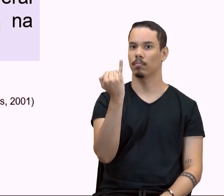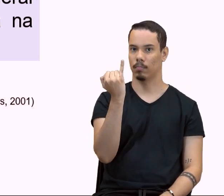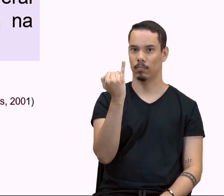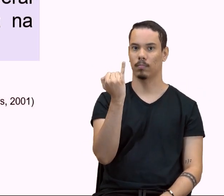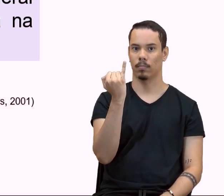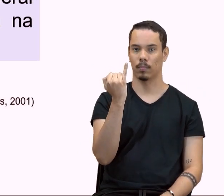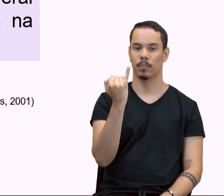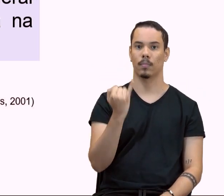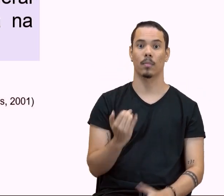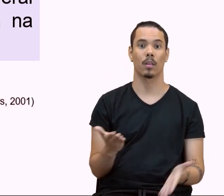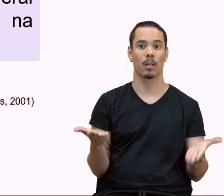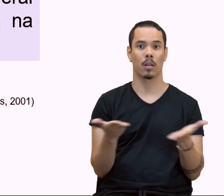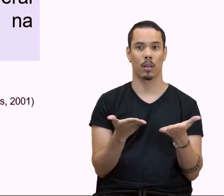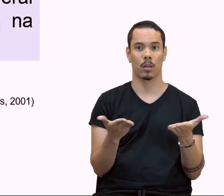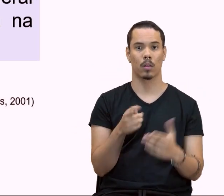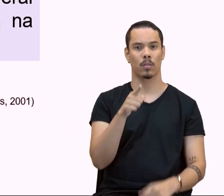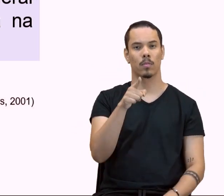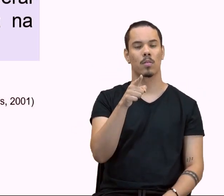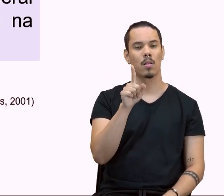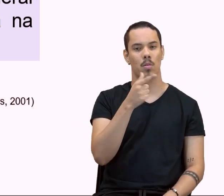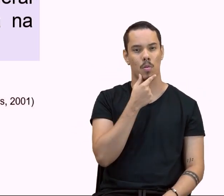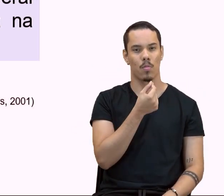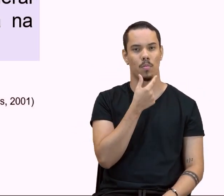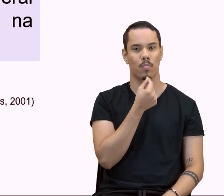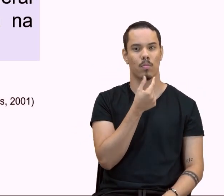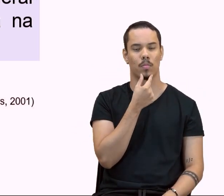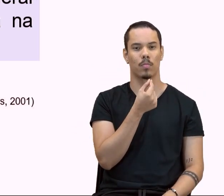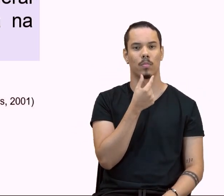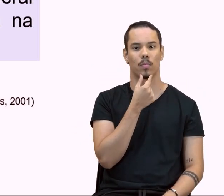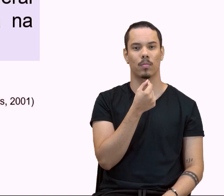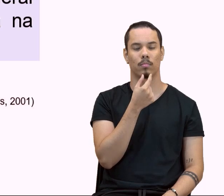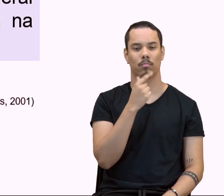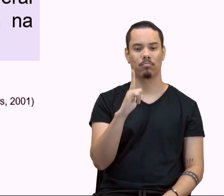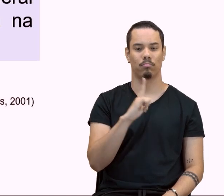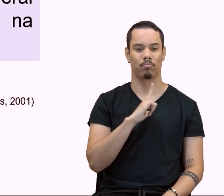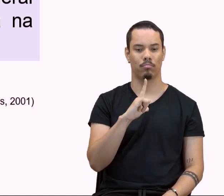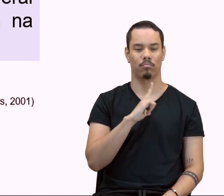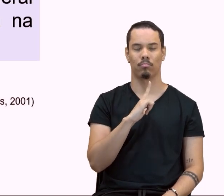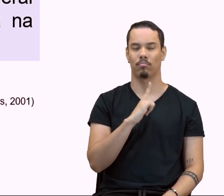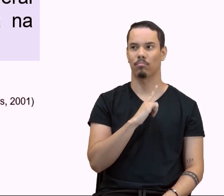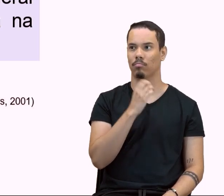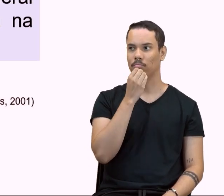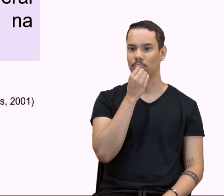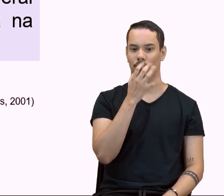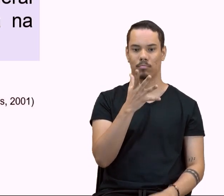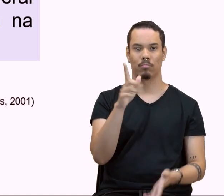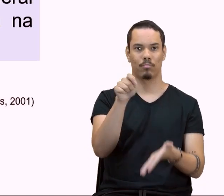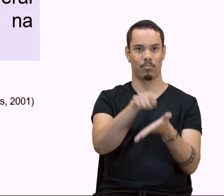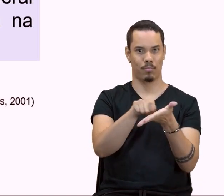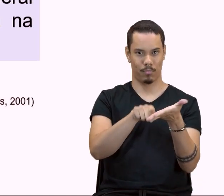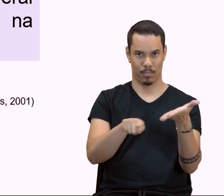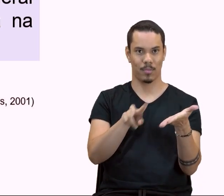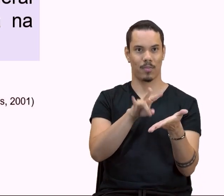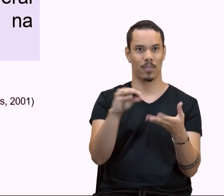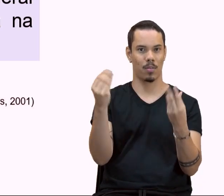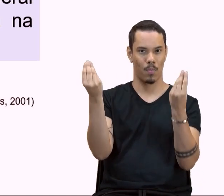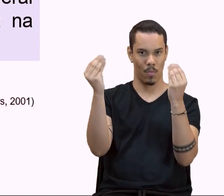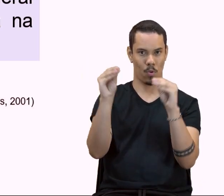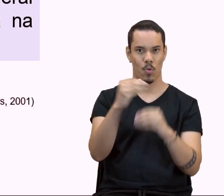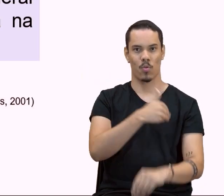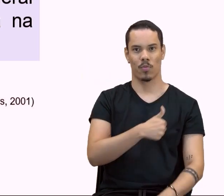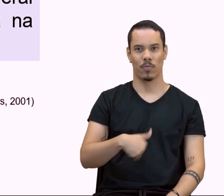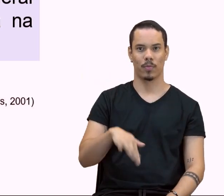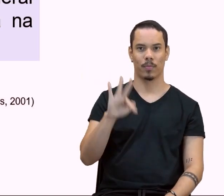Rogério, você que é um menino que tem uma boa, como é que fala? Uma boa escrita, vai lá, grifa lá, governo